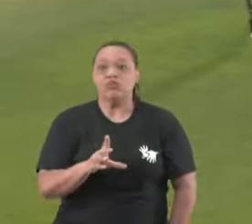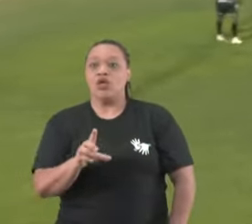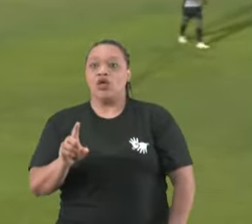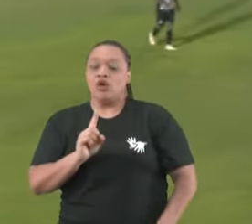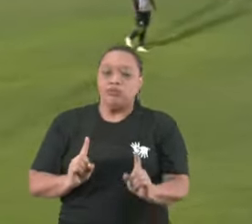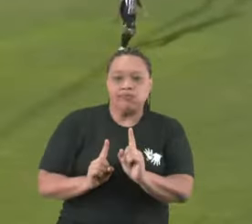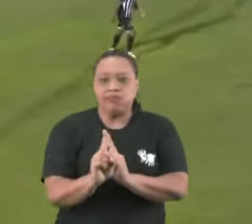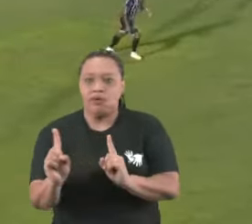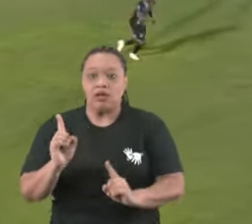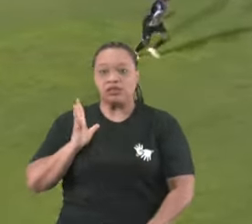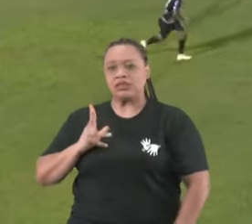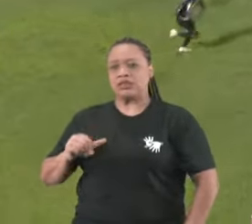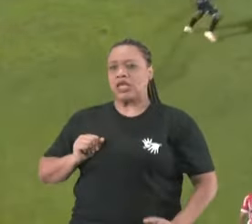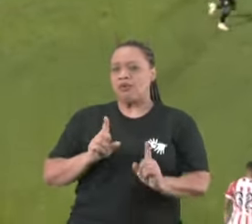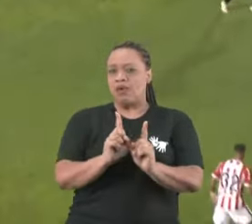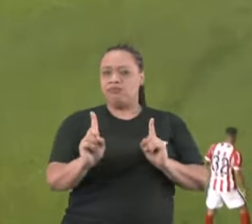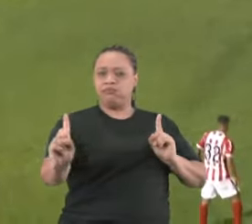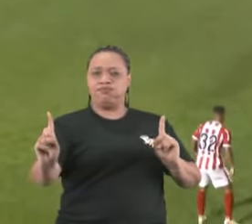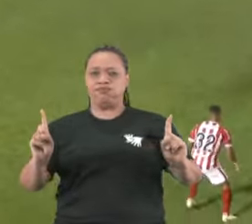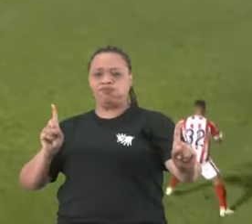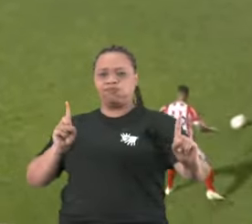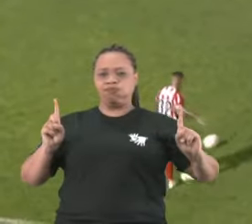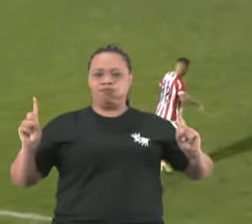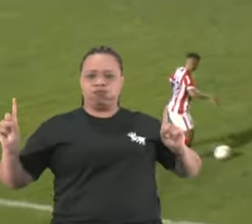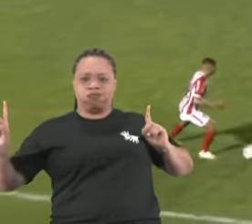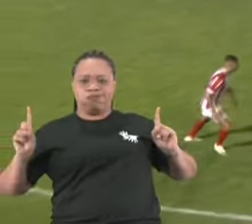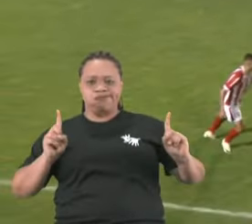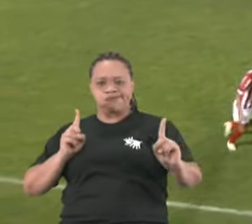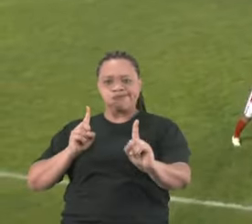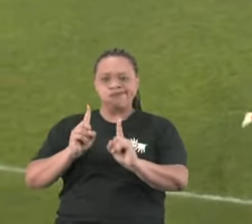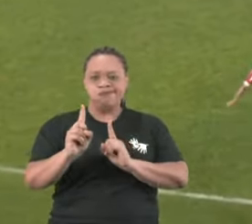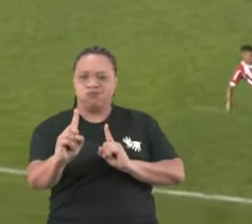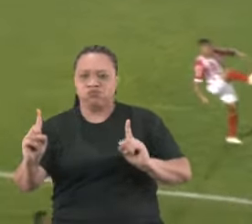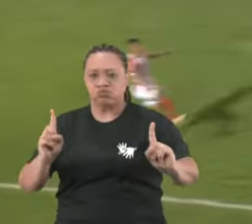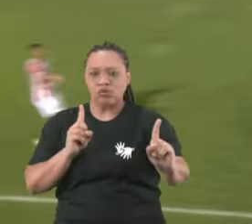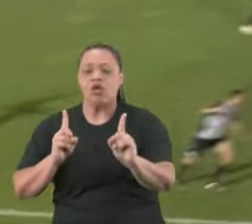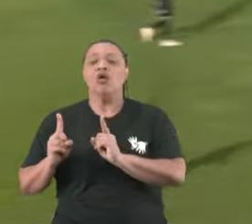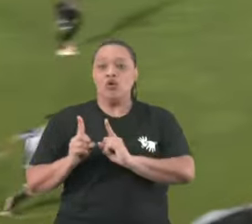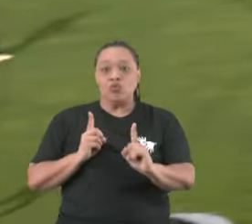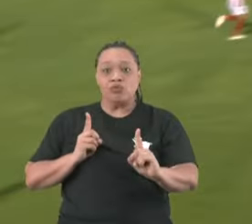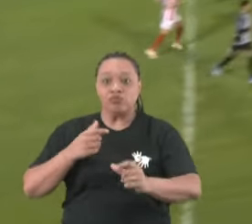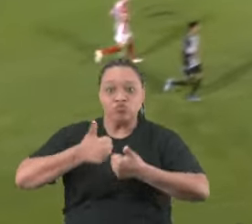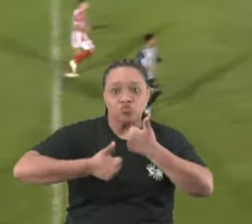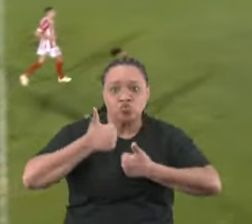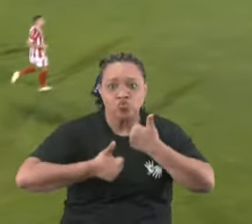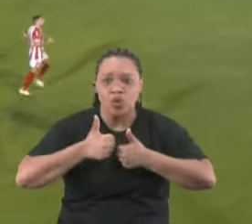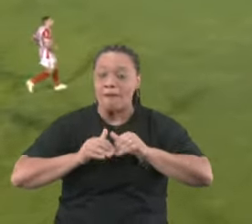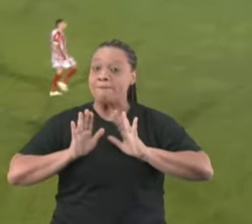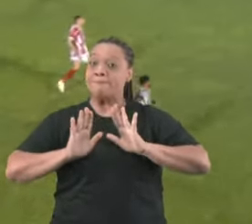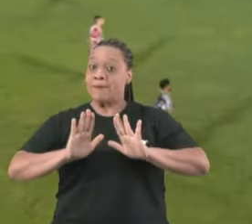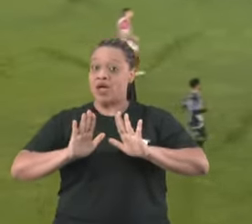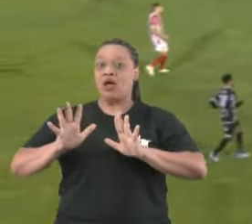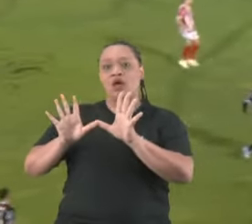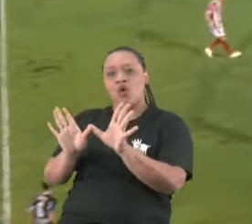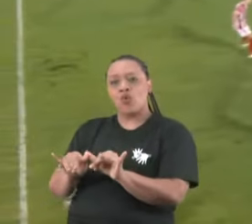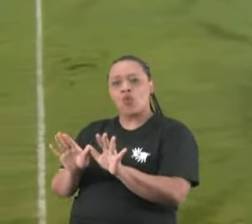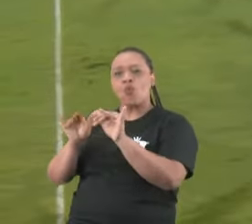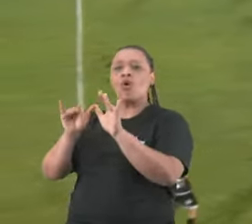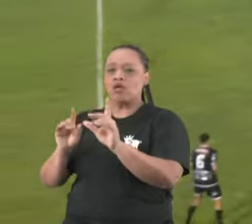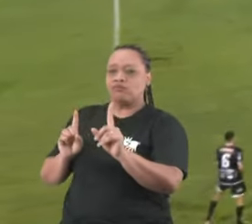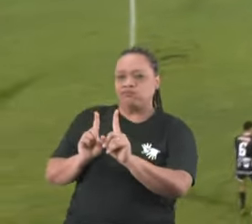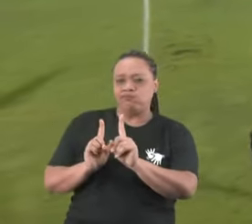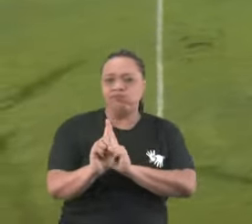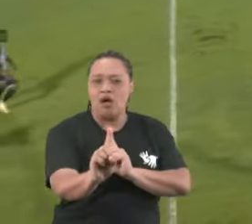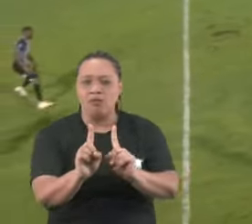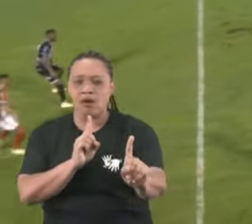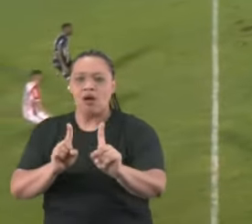CRB um pouquinho mais espaçado, um pouquinho mais aberto. Está saindo para o jogo, mas está deixando espaços para o Asa, inclusive, fazer essas